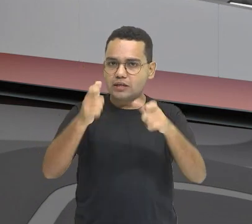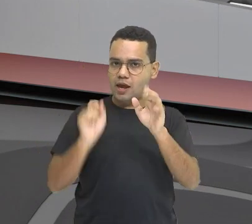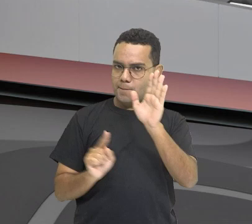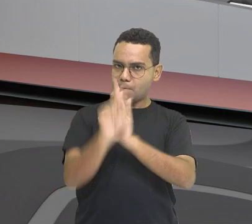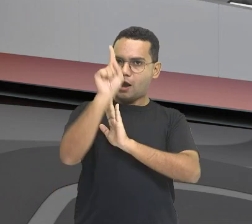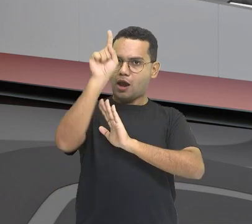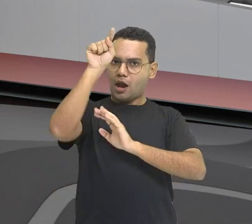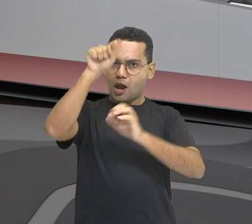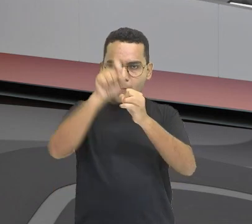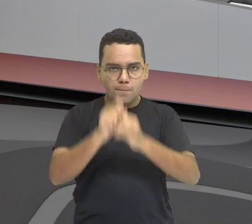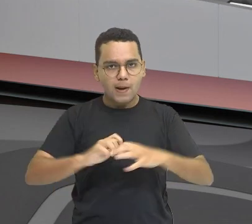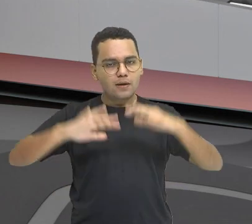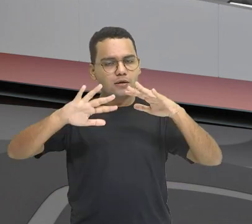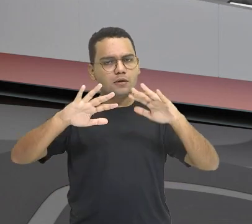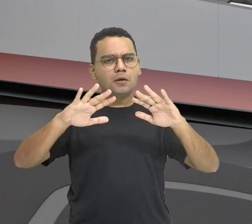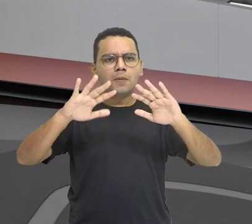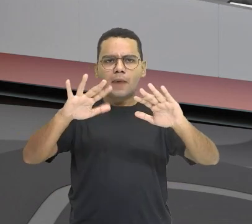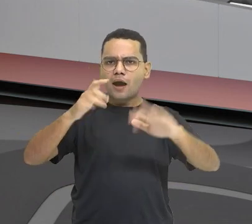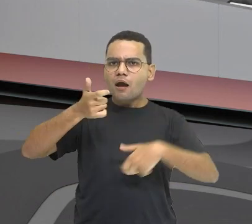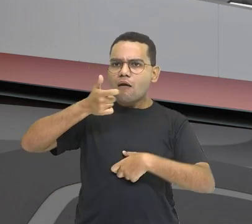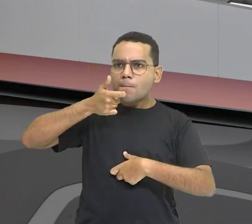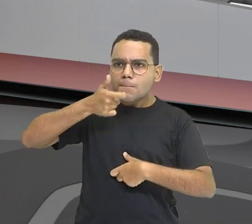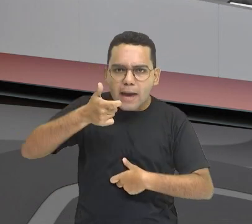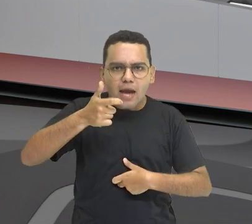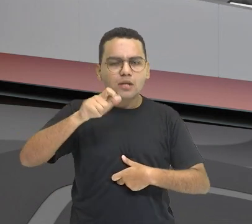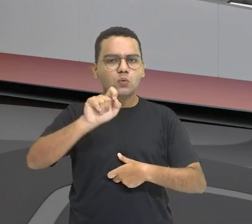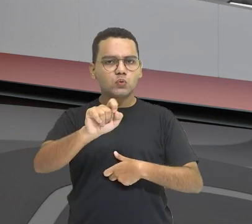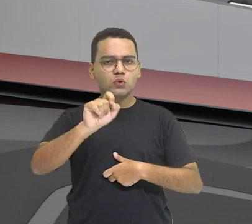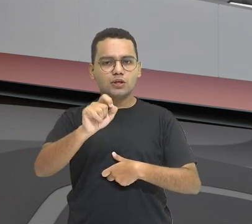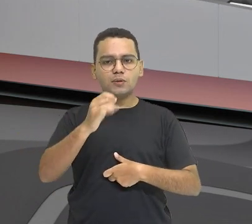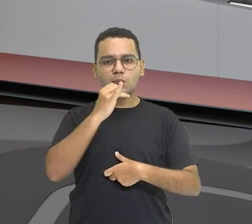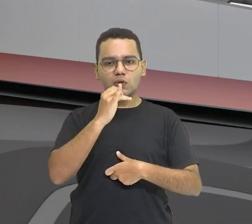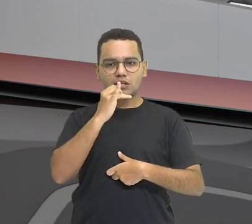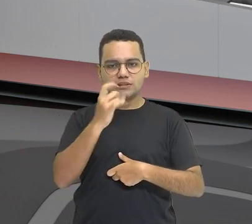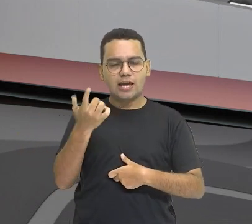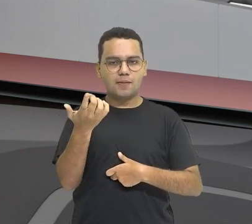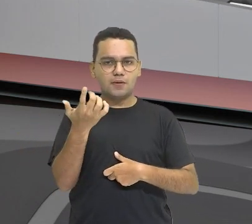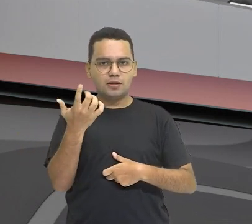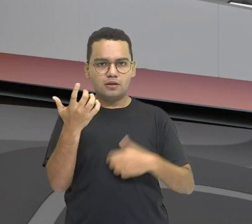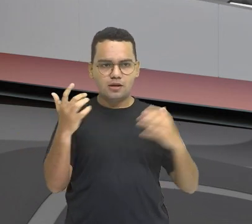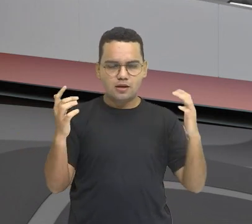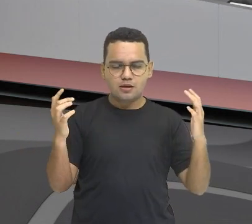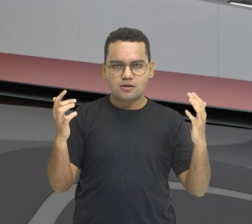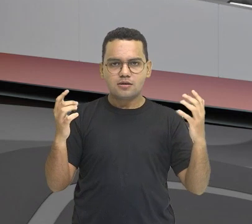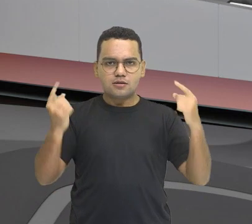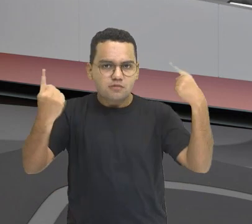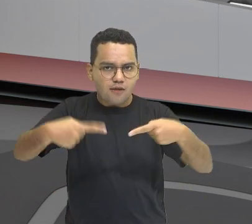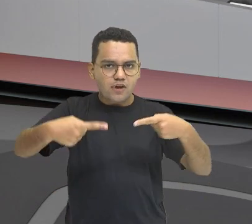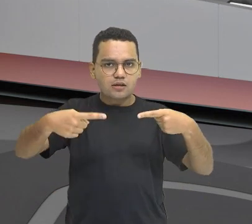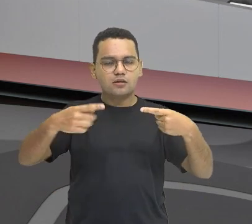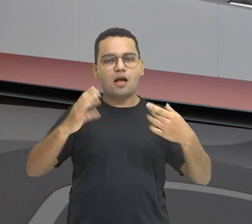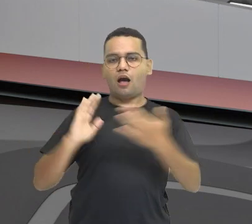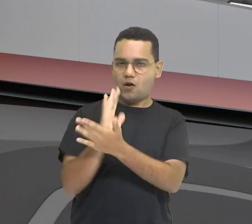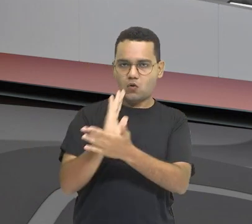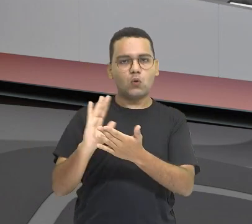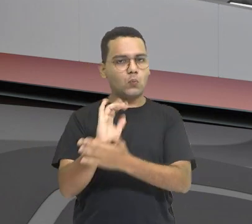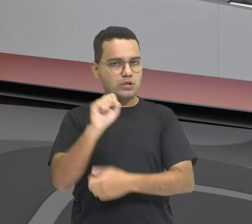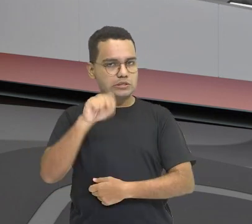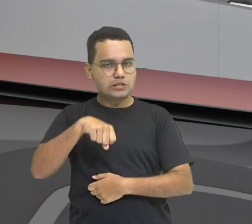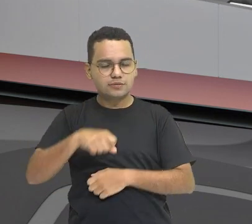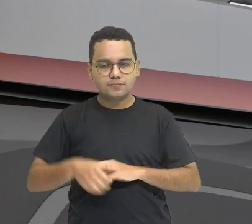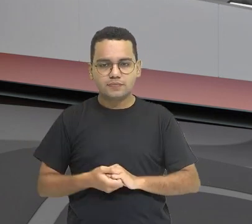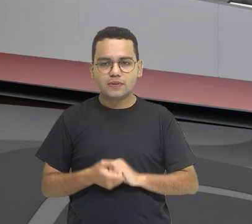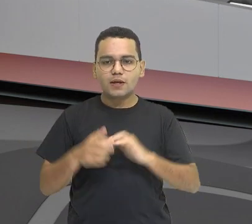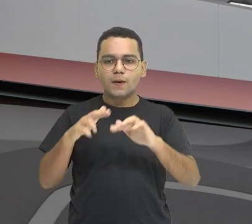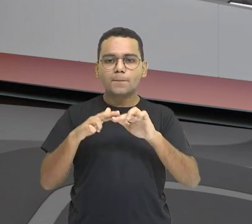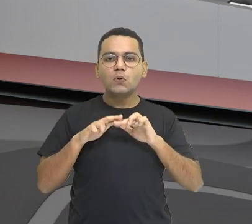estivemos perto de um acontecimento parecido com esse, de um enfrentamento mais direto, algumas vezes, tá, turma? Mas